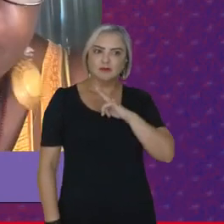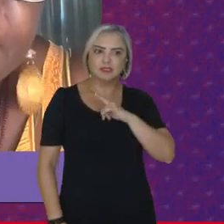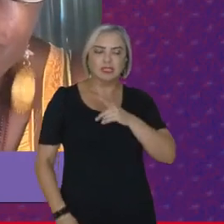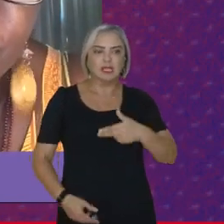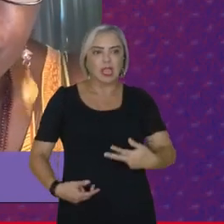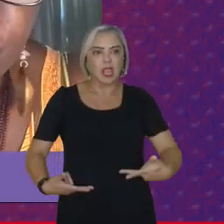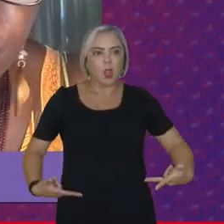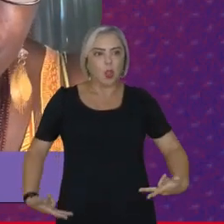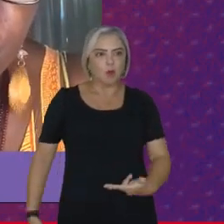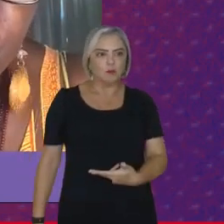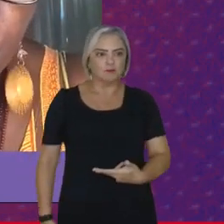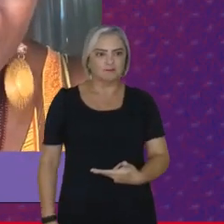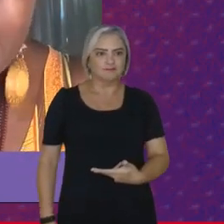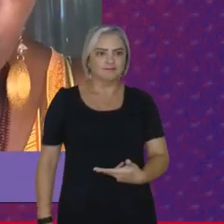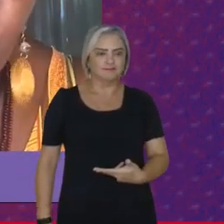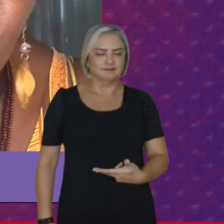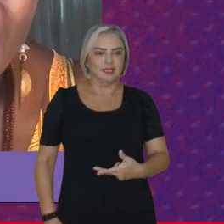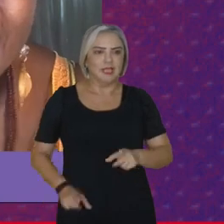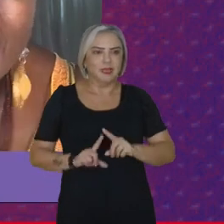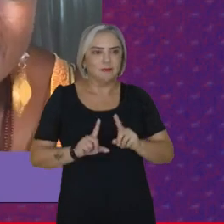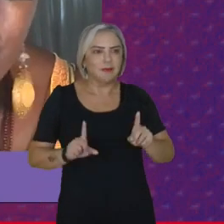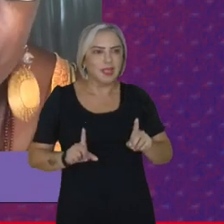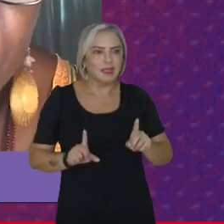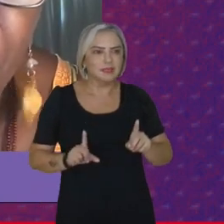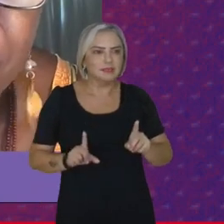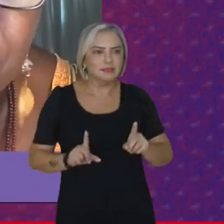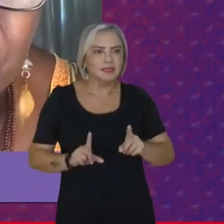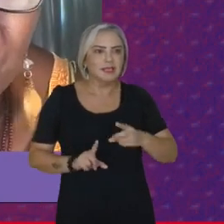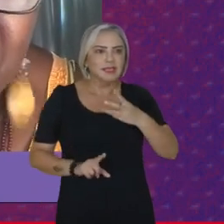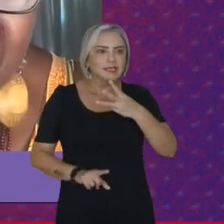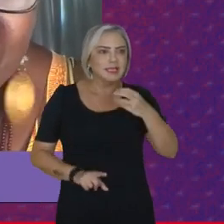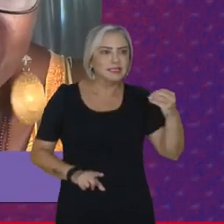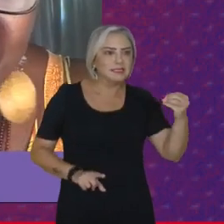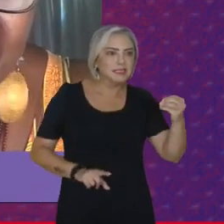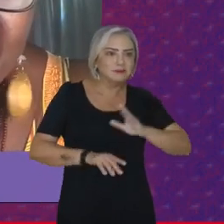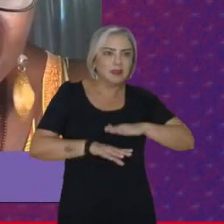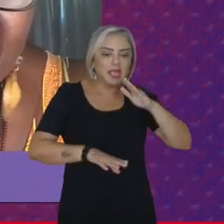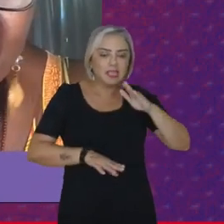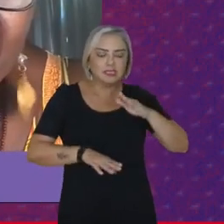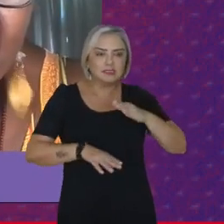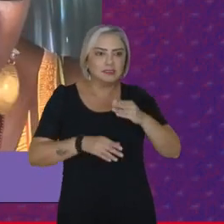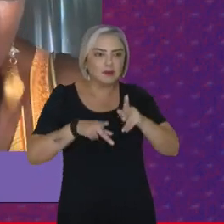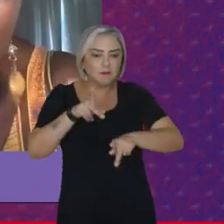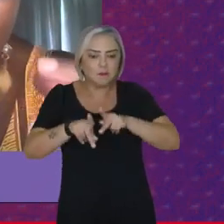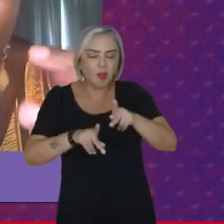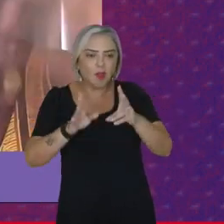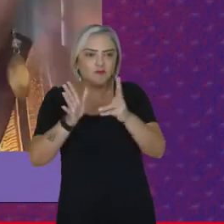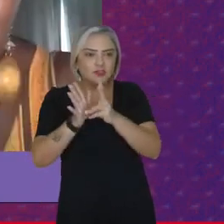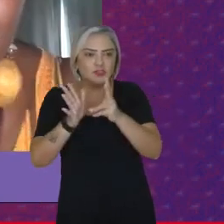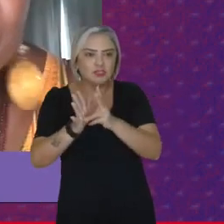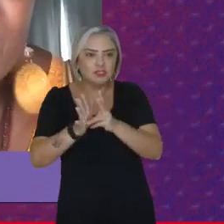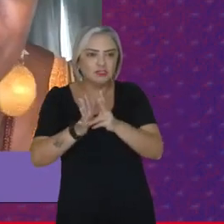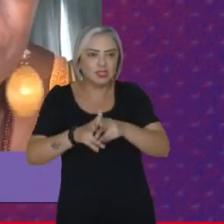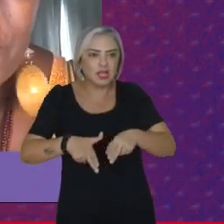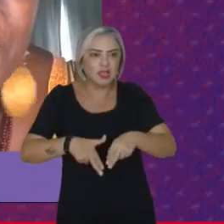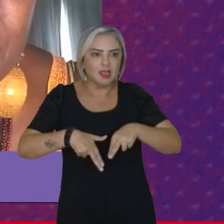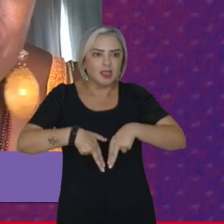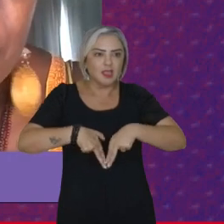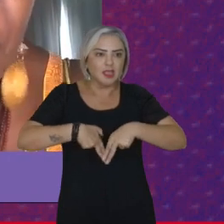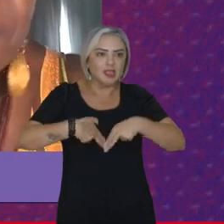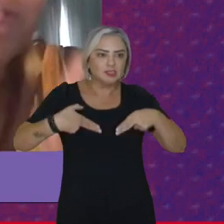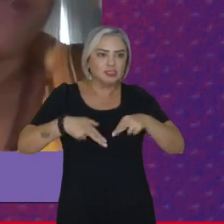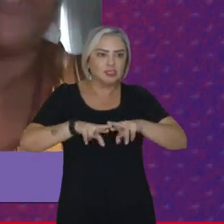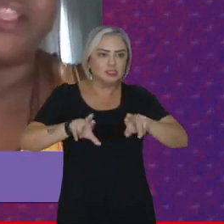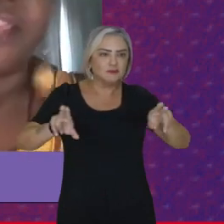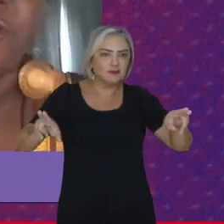CESAI foi um avanço, mas são mais de 300 povos. E a concepção que nós